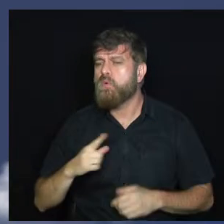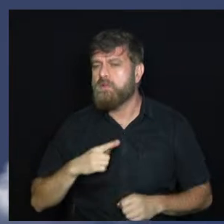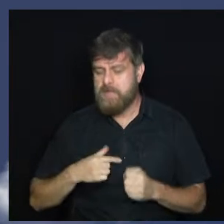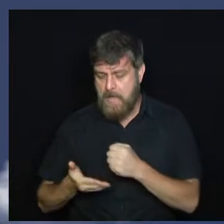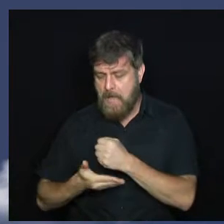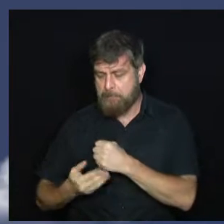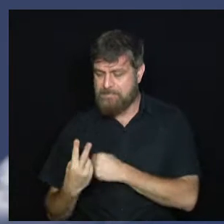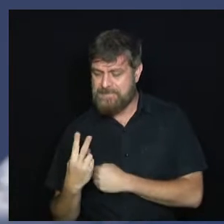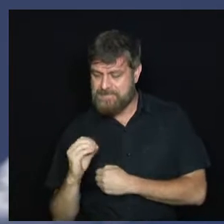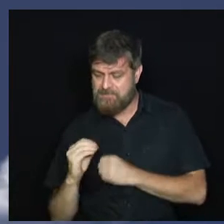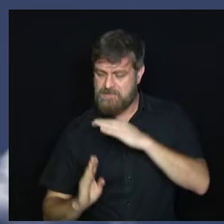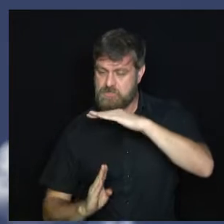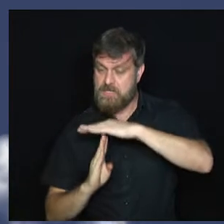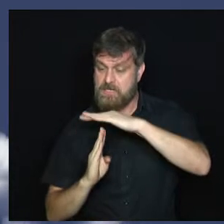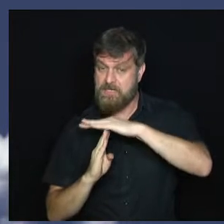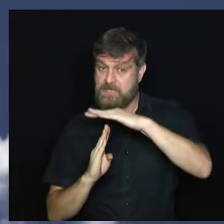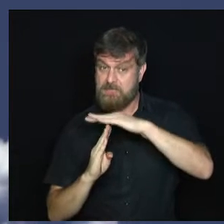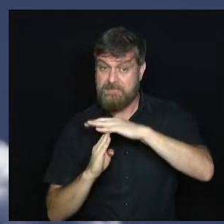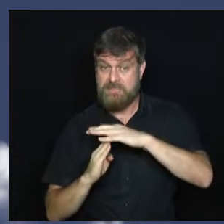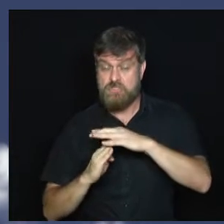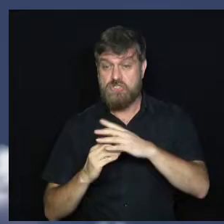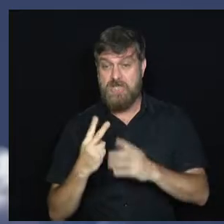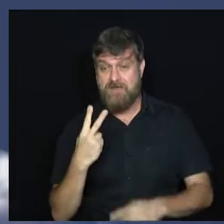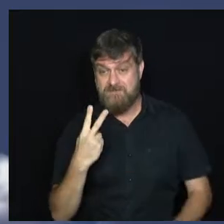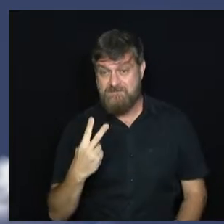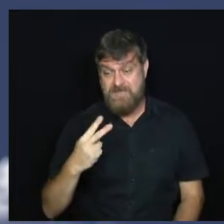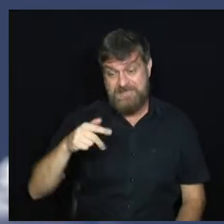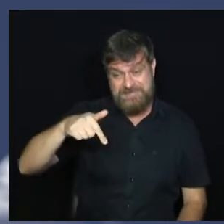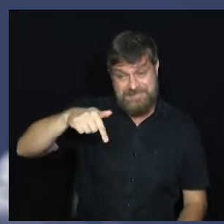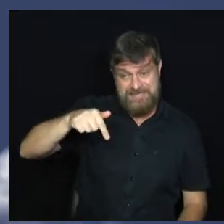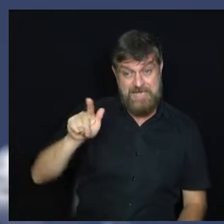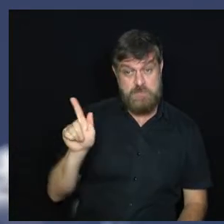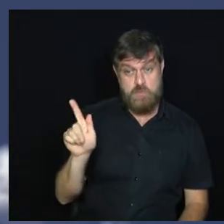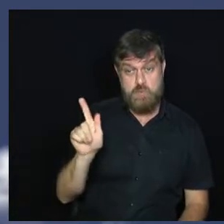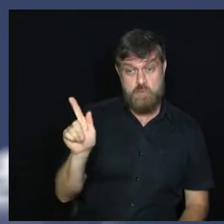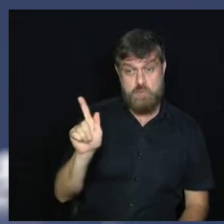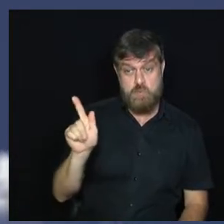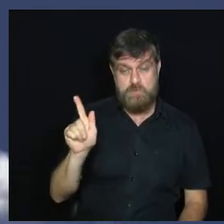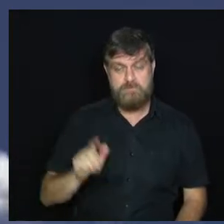mínima de 20 e a máxima não deve passar dos 27 graus.